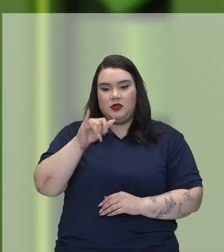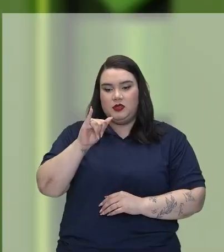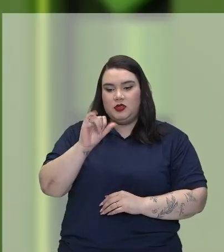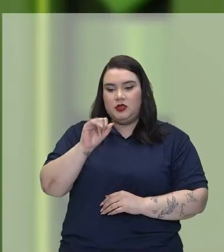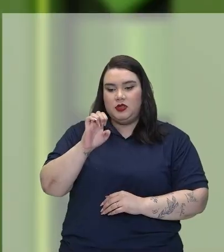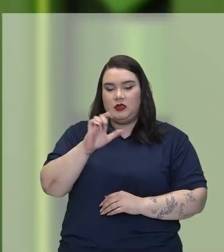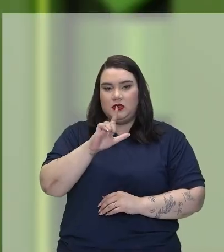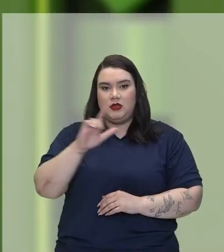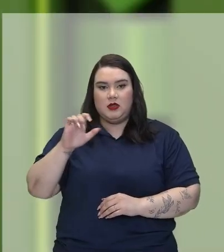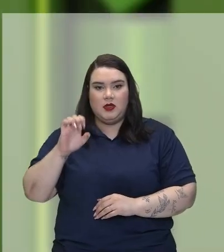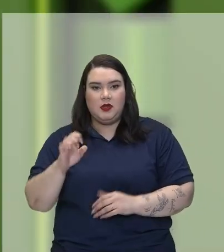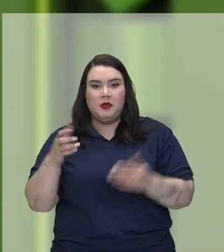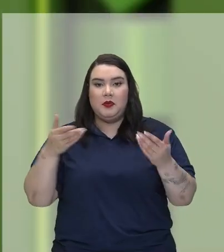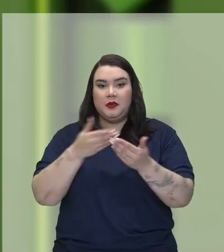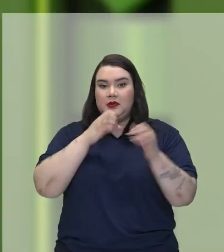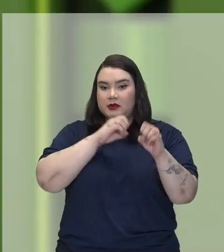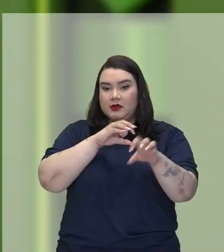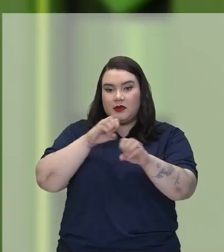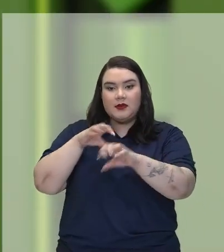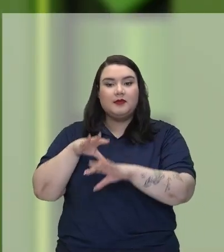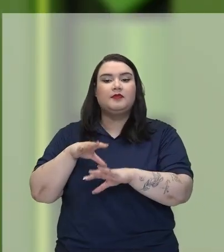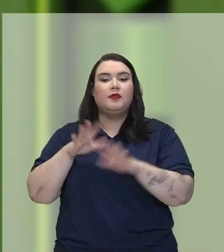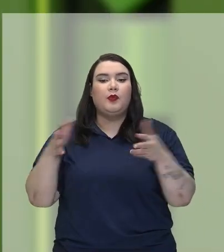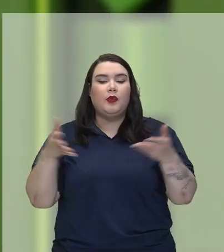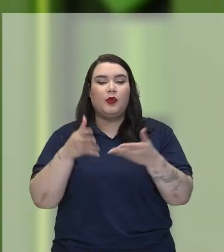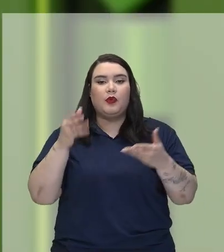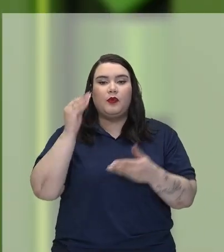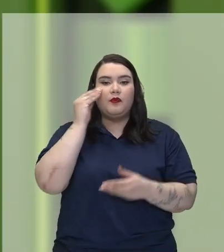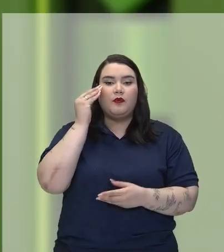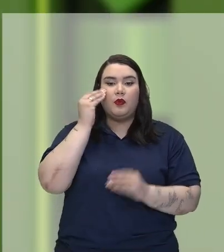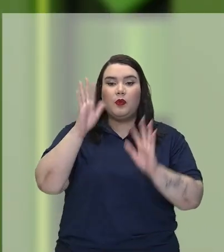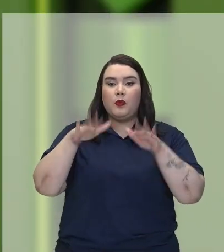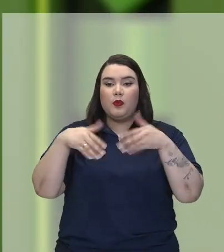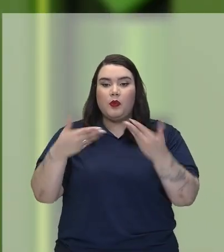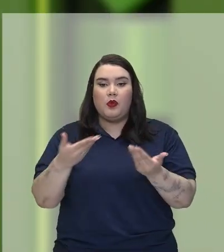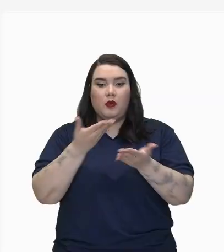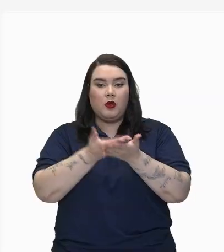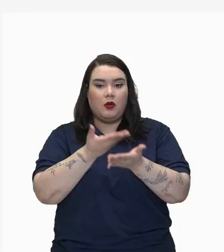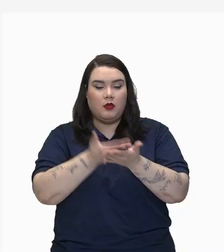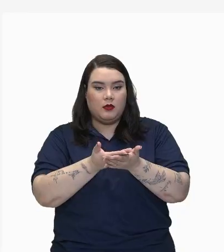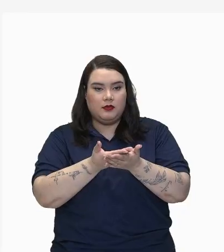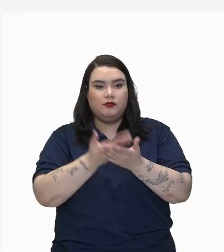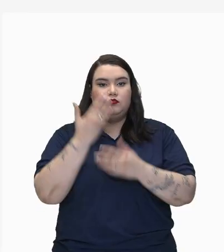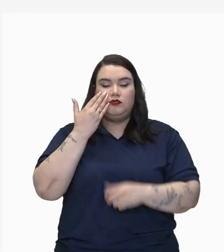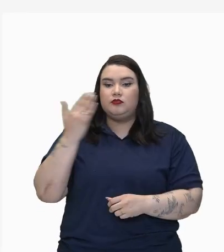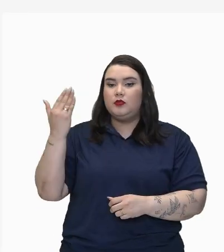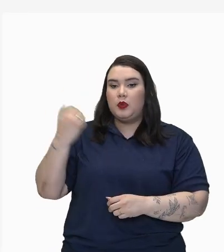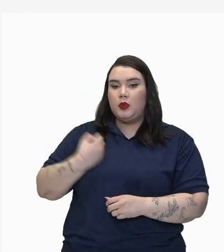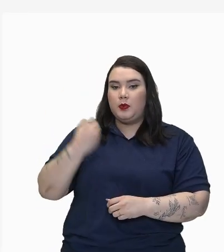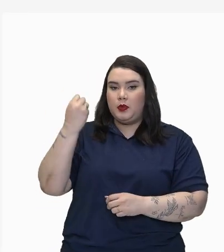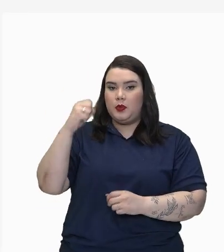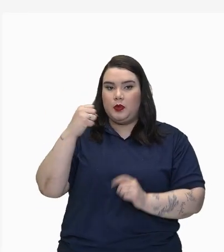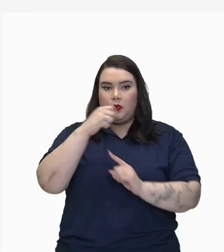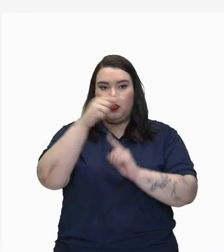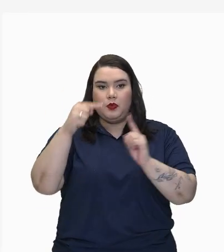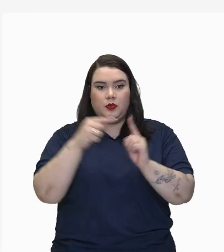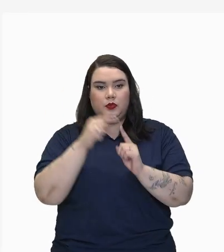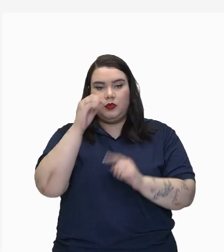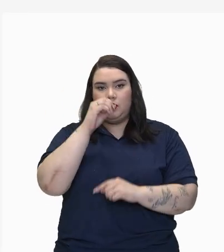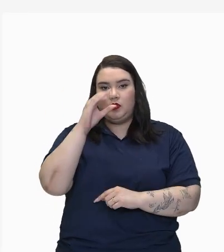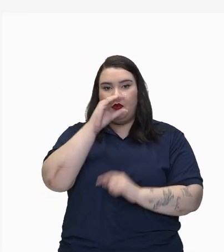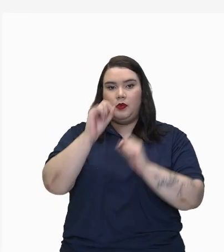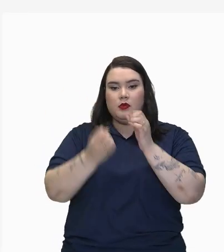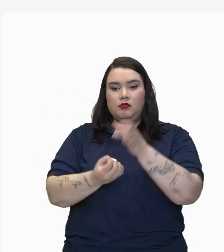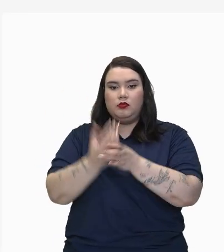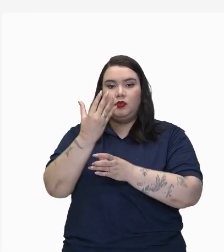Palmeira, estou aqui com vocês e agora vamos conhecer a aula 8, o objeto de conhecimento, que é a origem